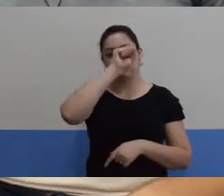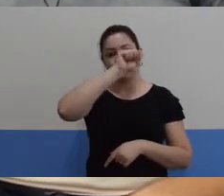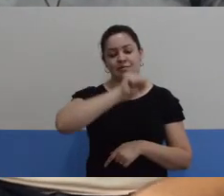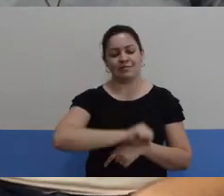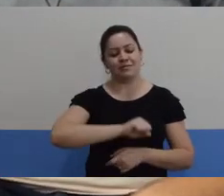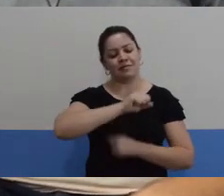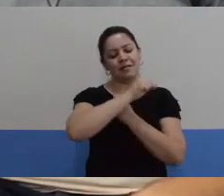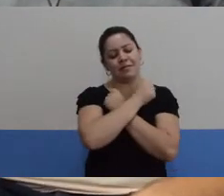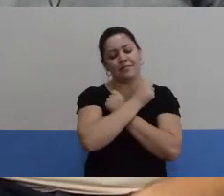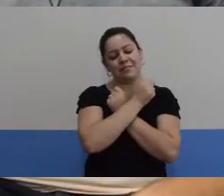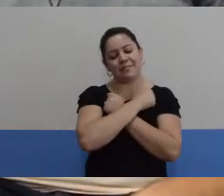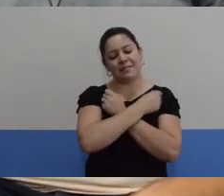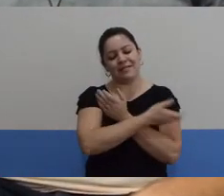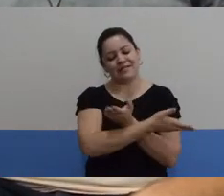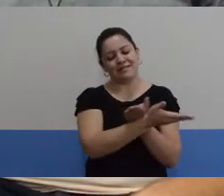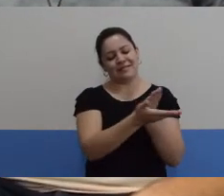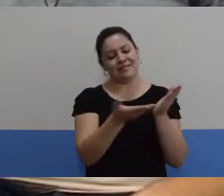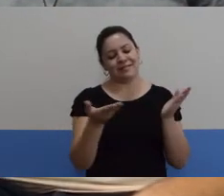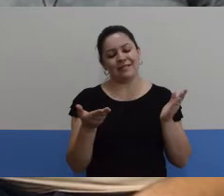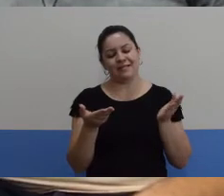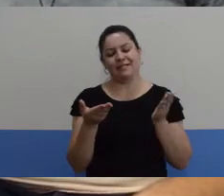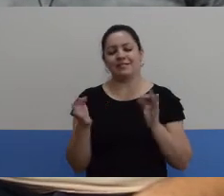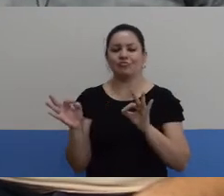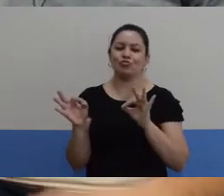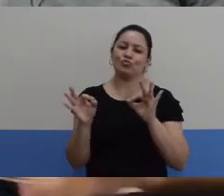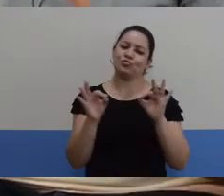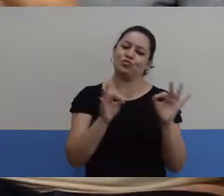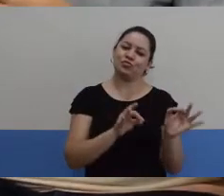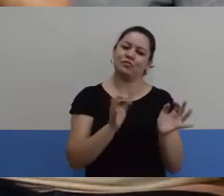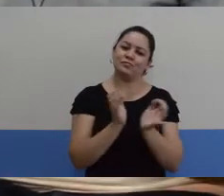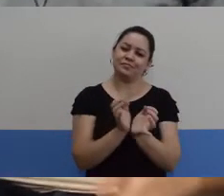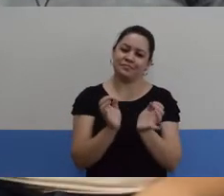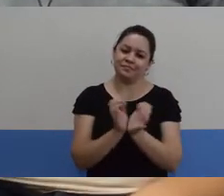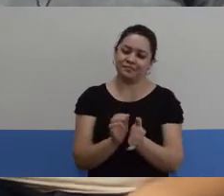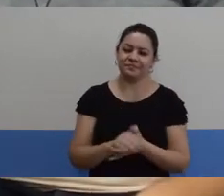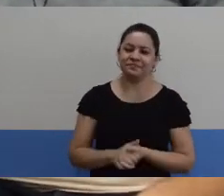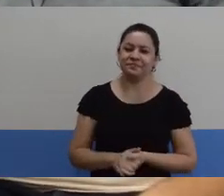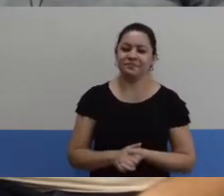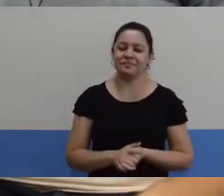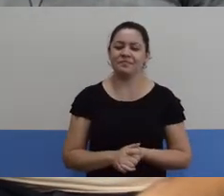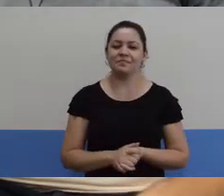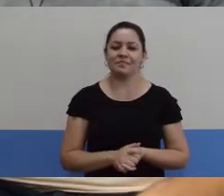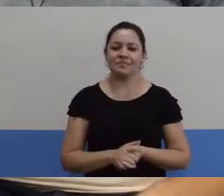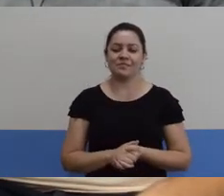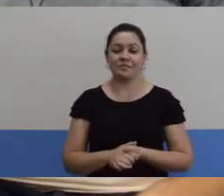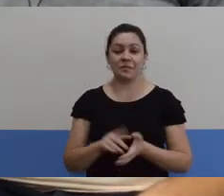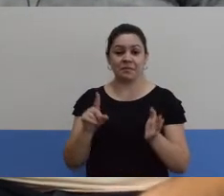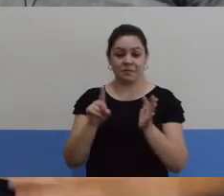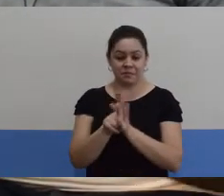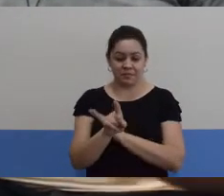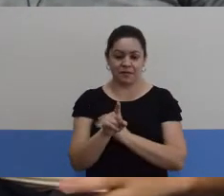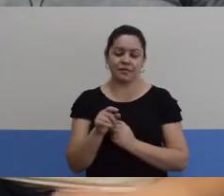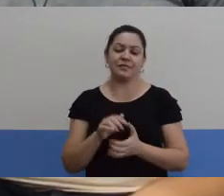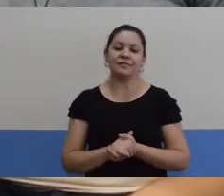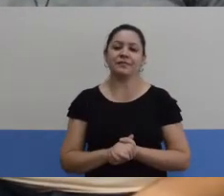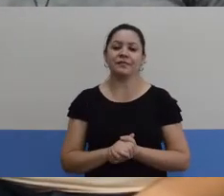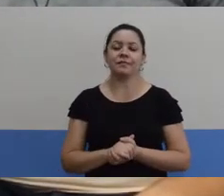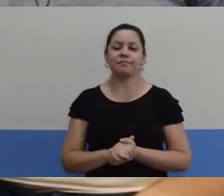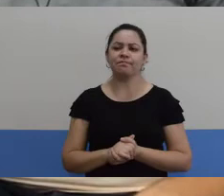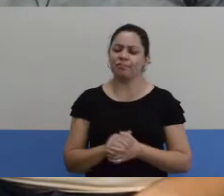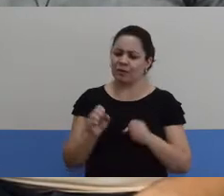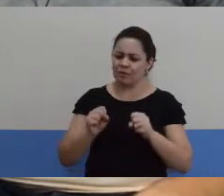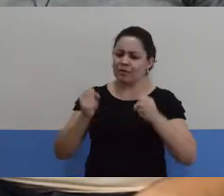que estão nos acompanhando e participando. Vamos então agora à próxima pergunta, a José Lima. Poderia nos dizer